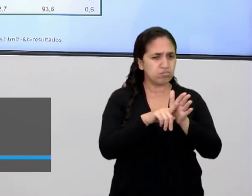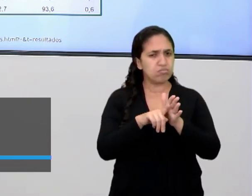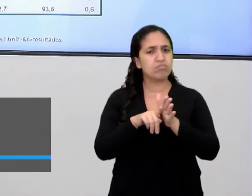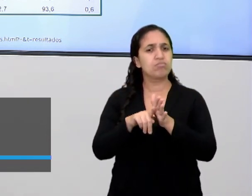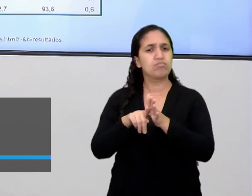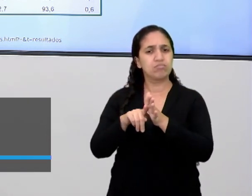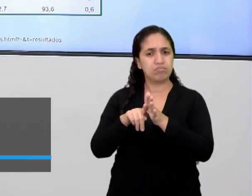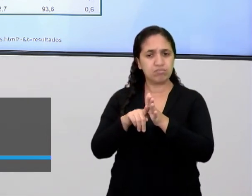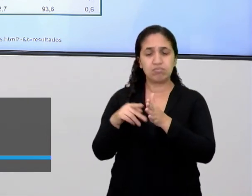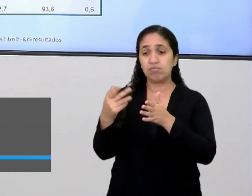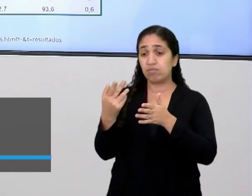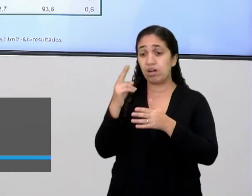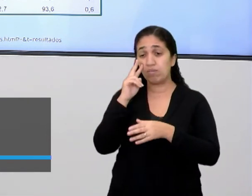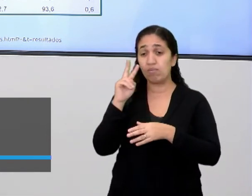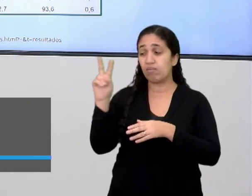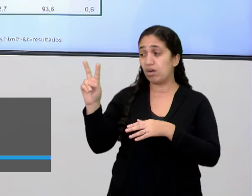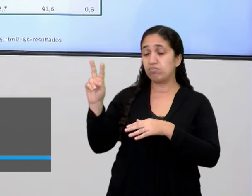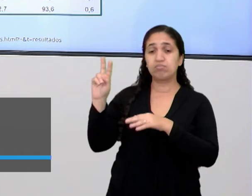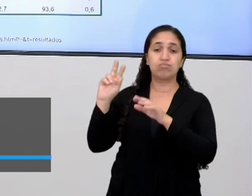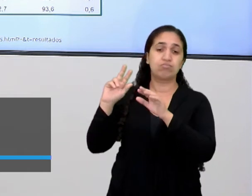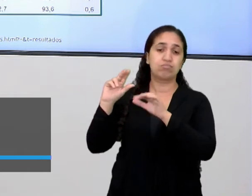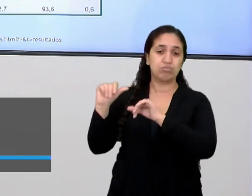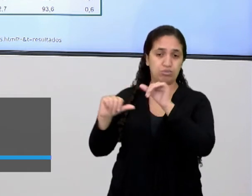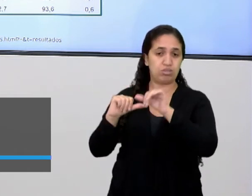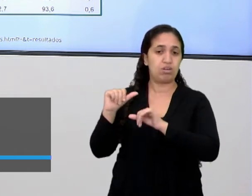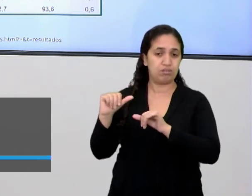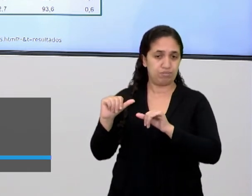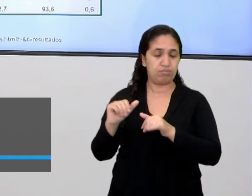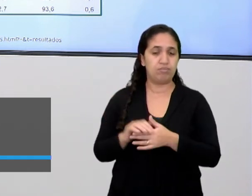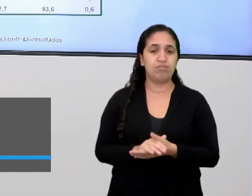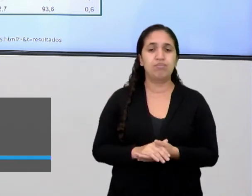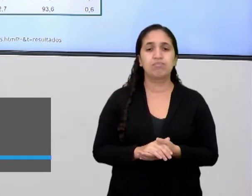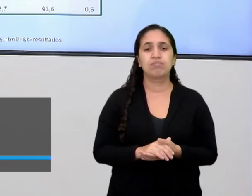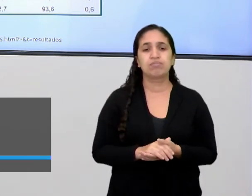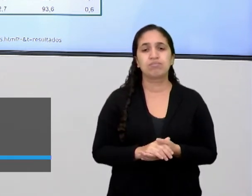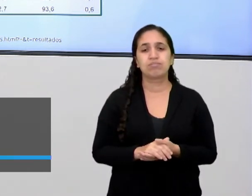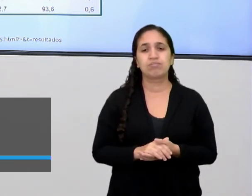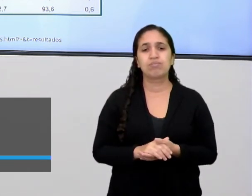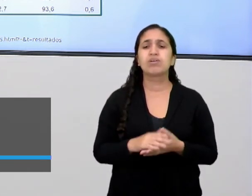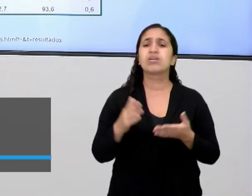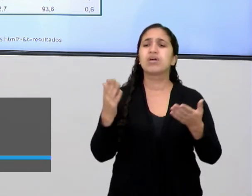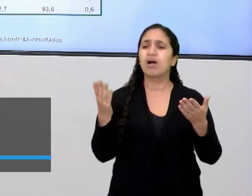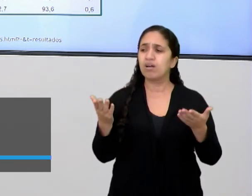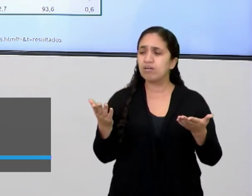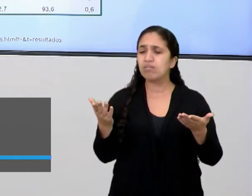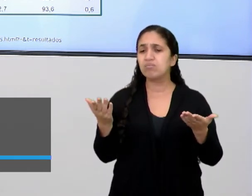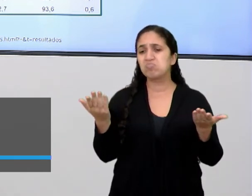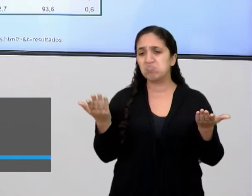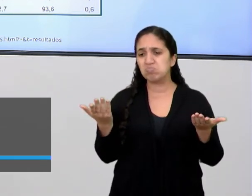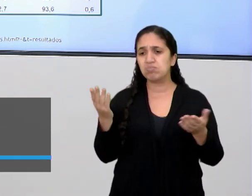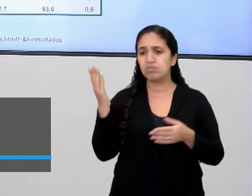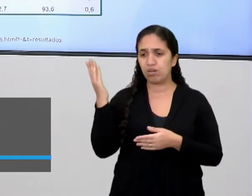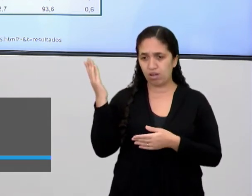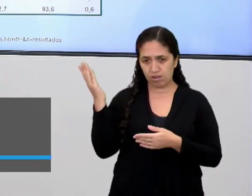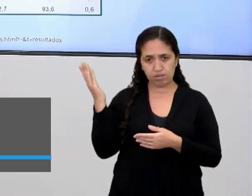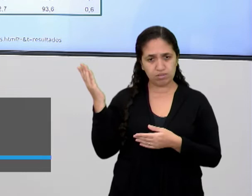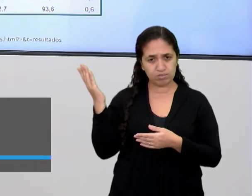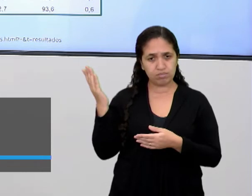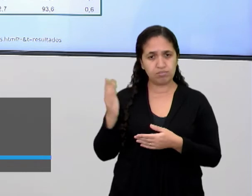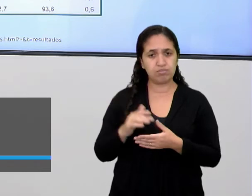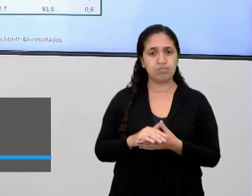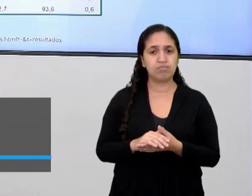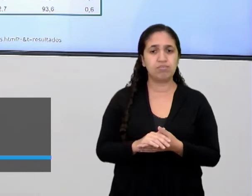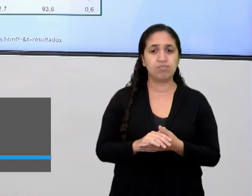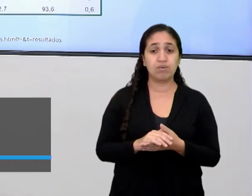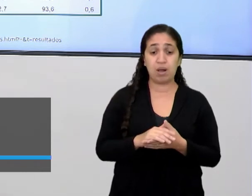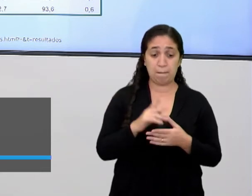certamente serão outros, tá ok? Então aqui a gente vale a pena. E aí o que a gente está levando em consideração também, né? A gente está levando em consideração também